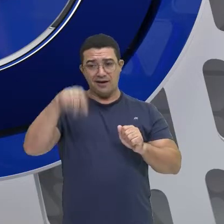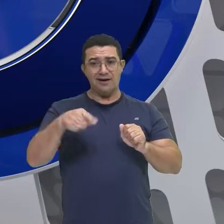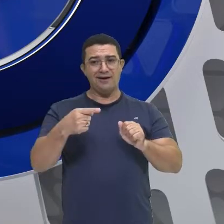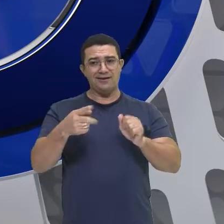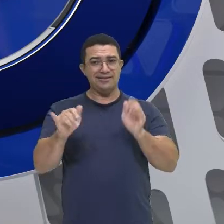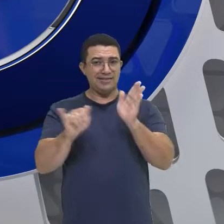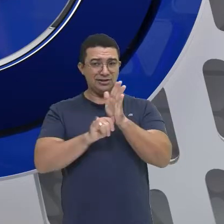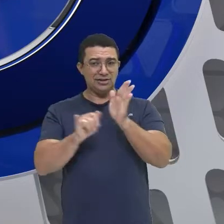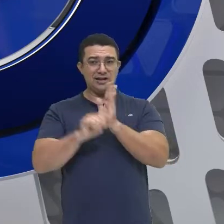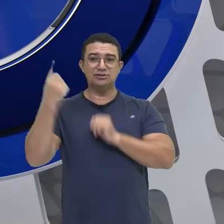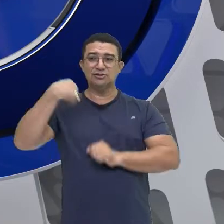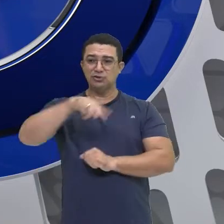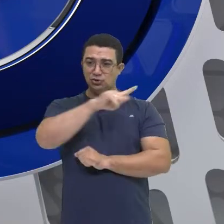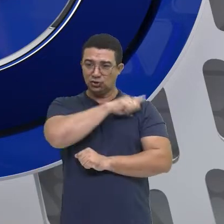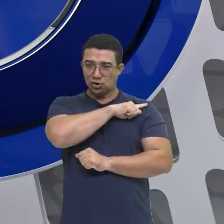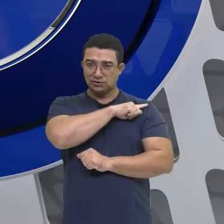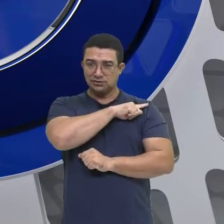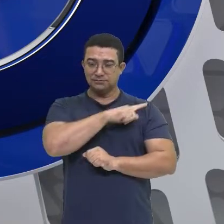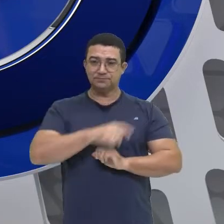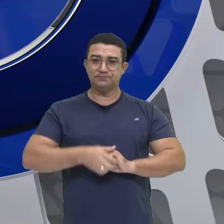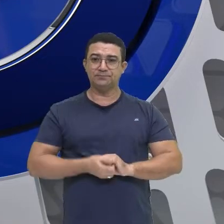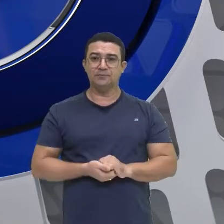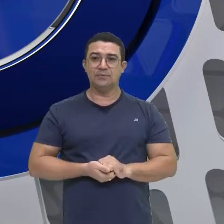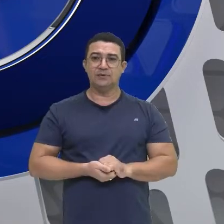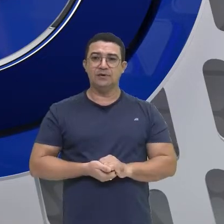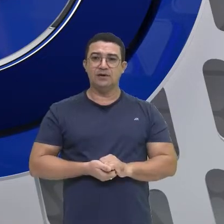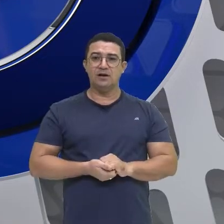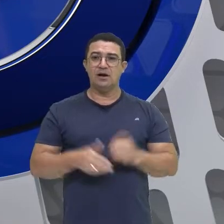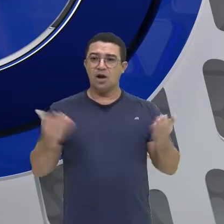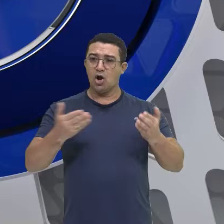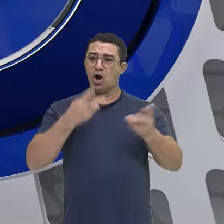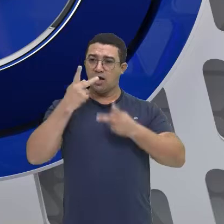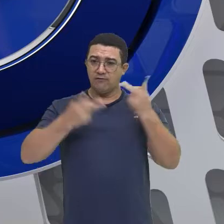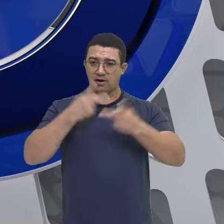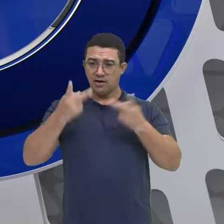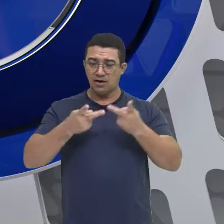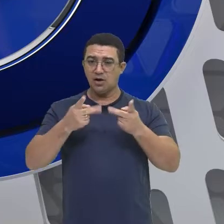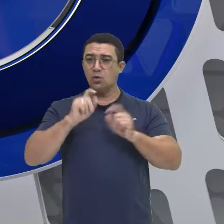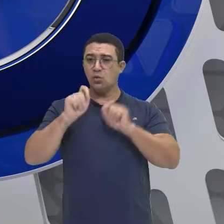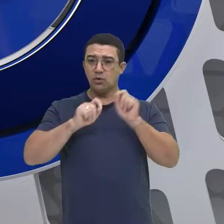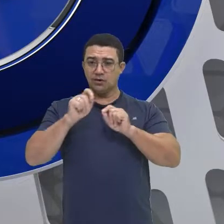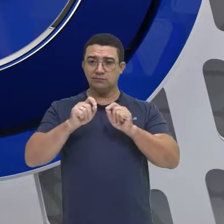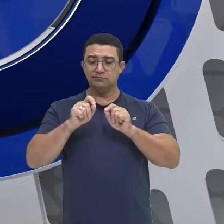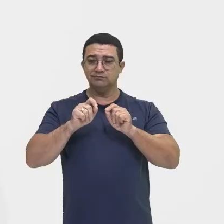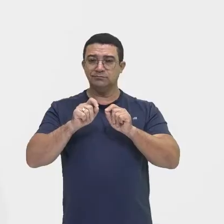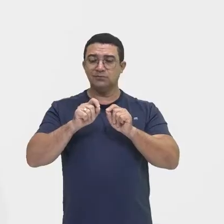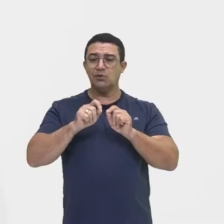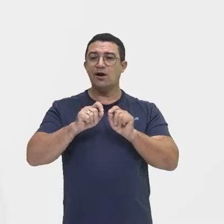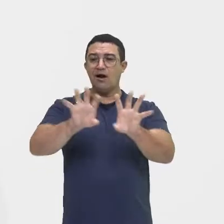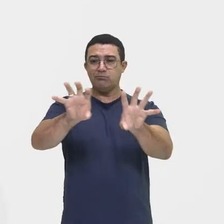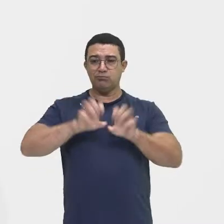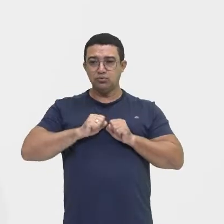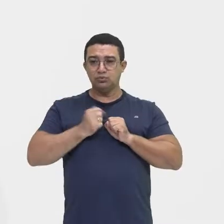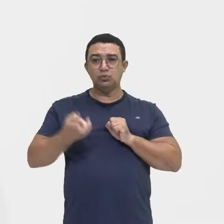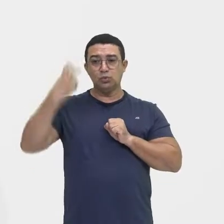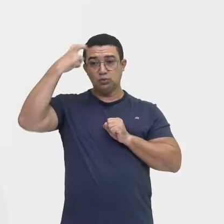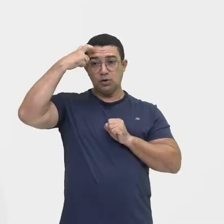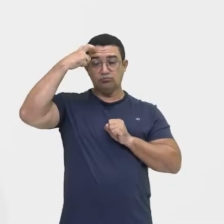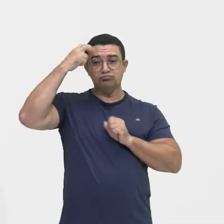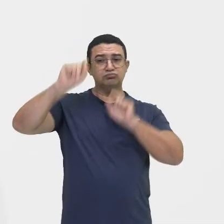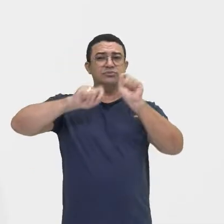vai comentar agora de novo sobre um elemento muito importante chamado apropriação cultural. É